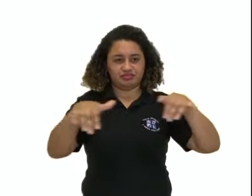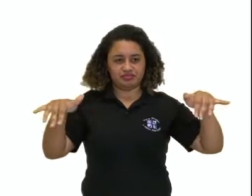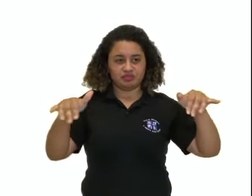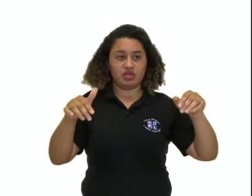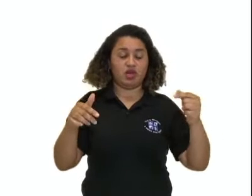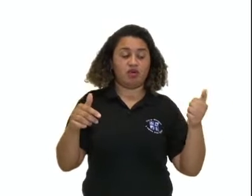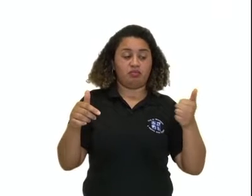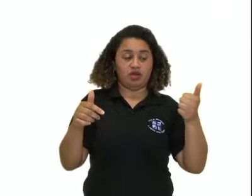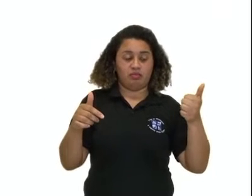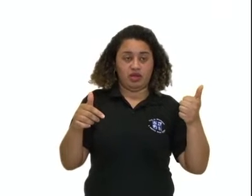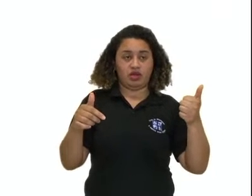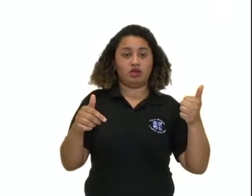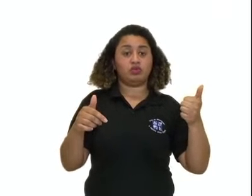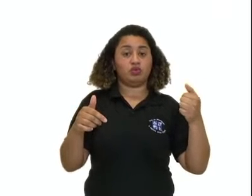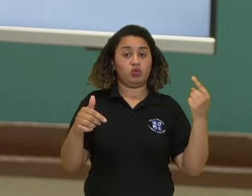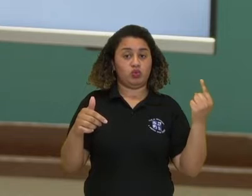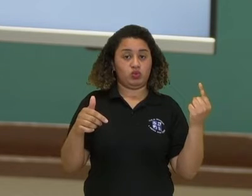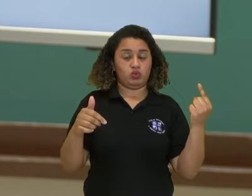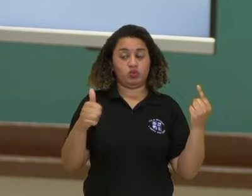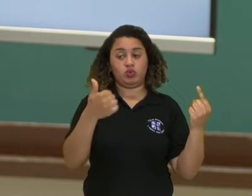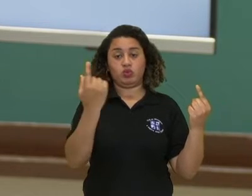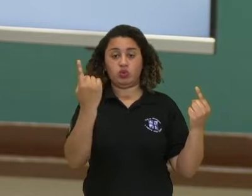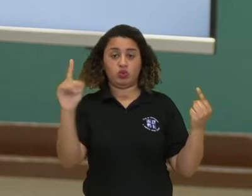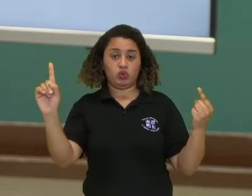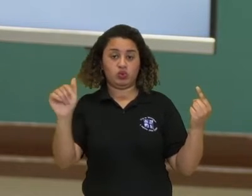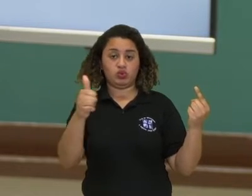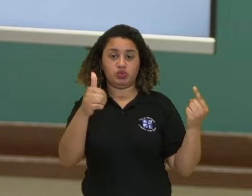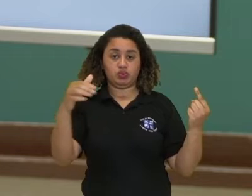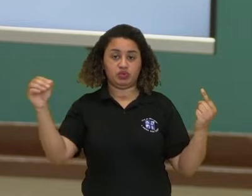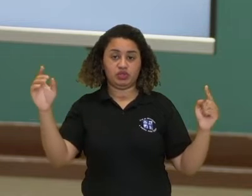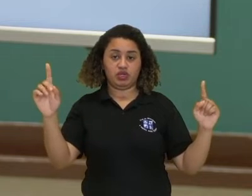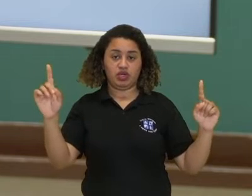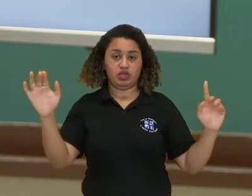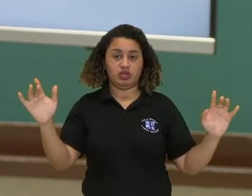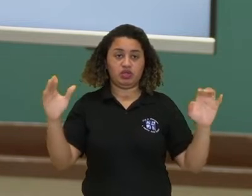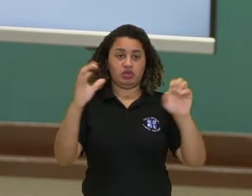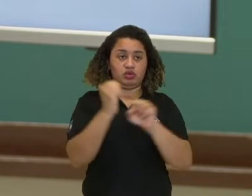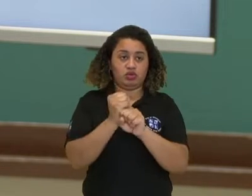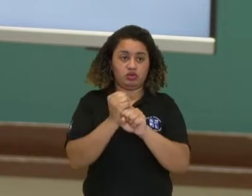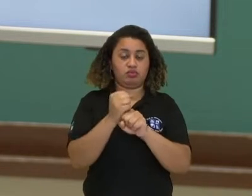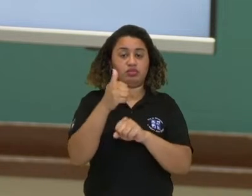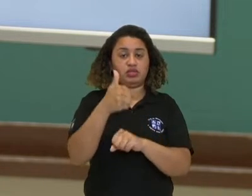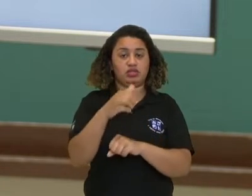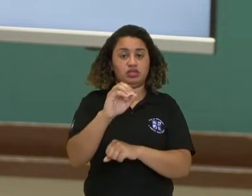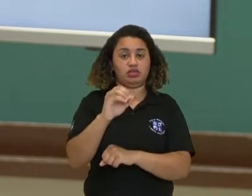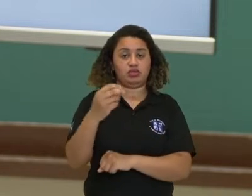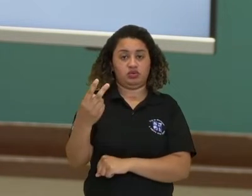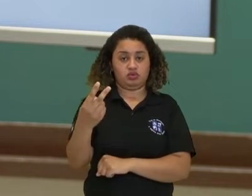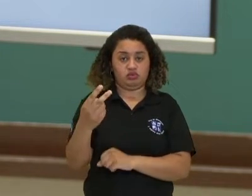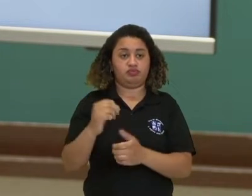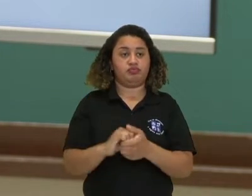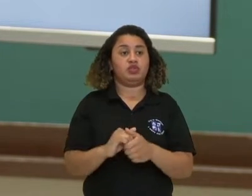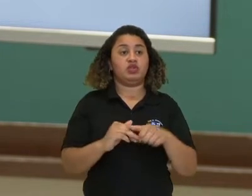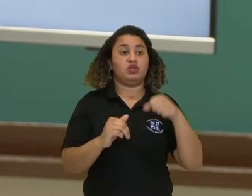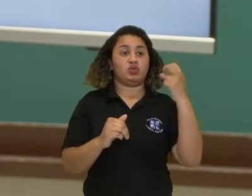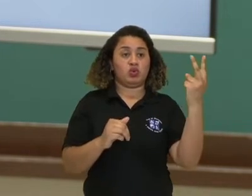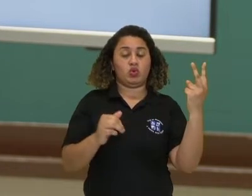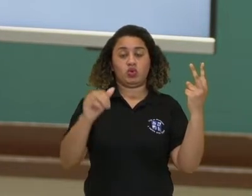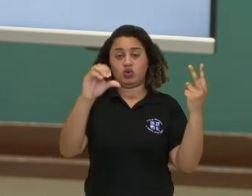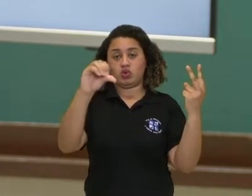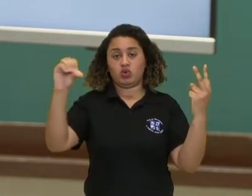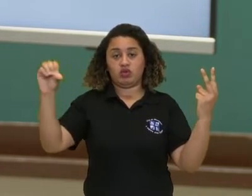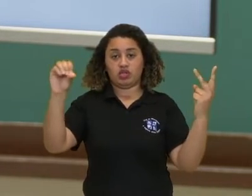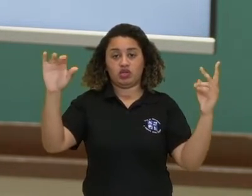termo, que é 1, com o último termo, que é 100, resultado 101. Se eu somar o 2 com